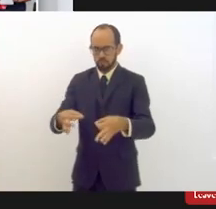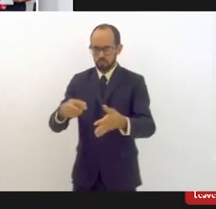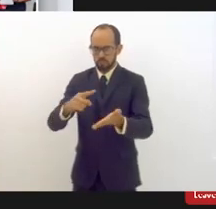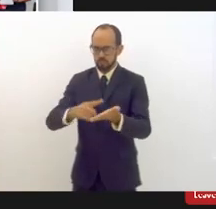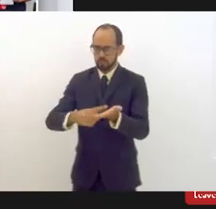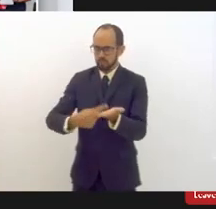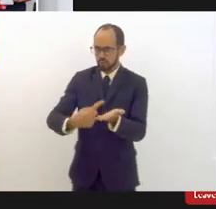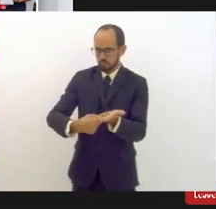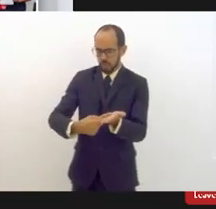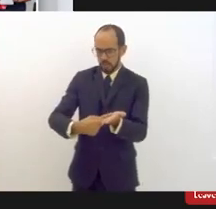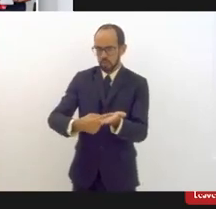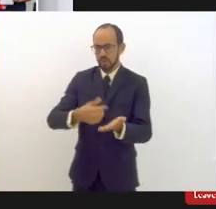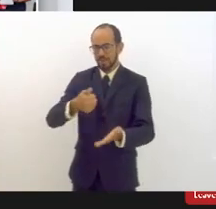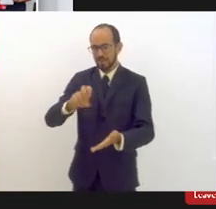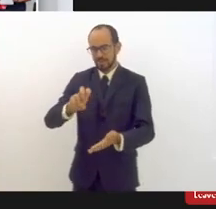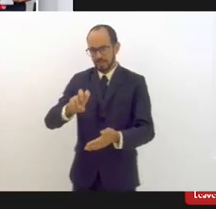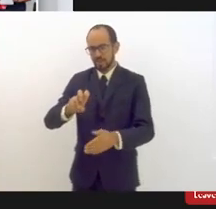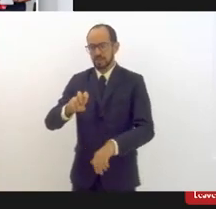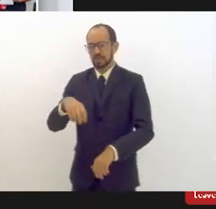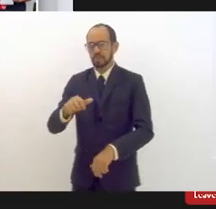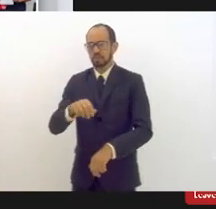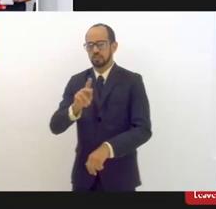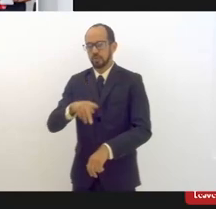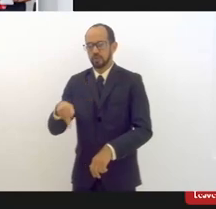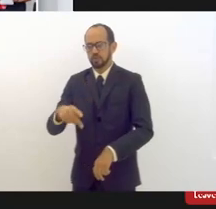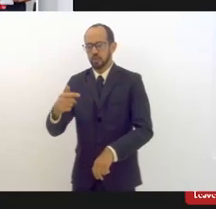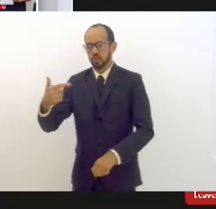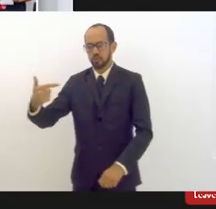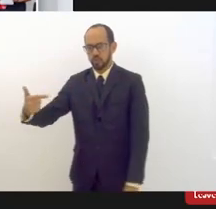15 de docente 2,